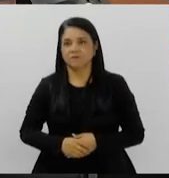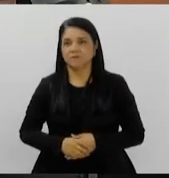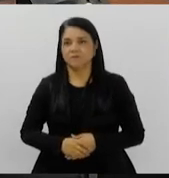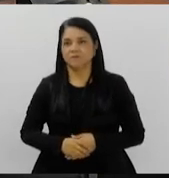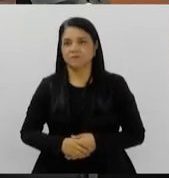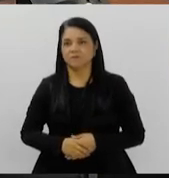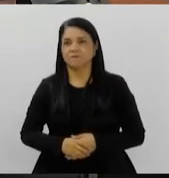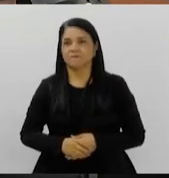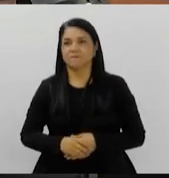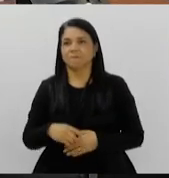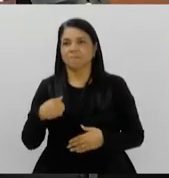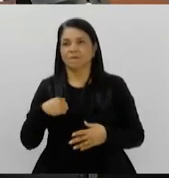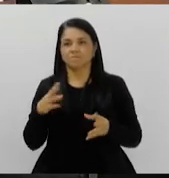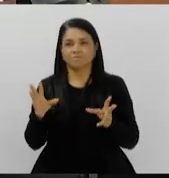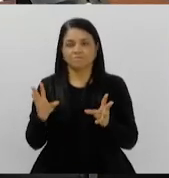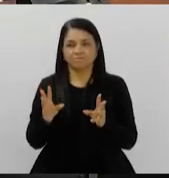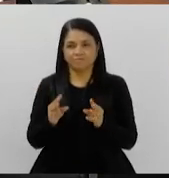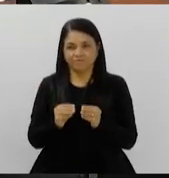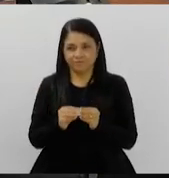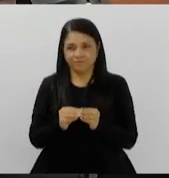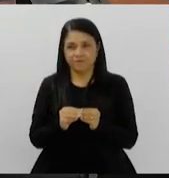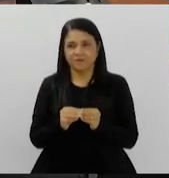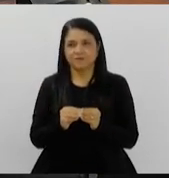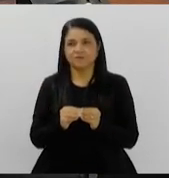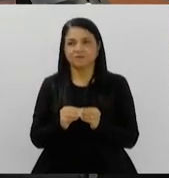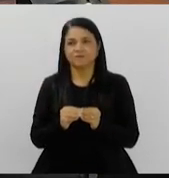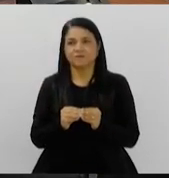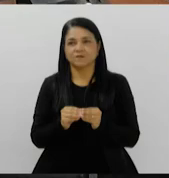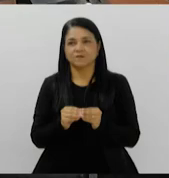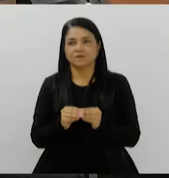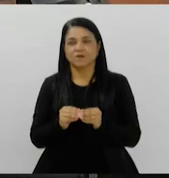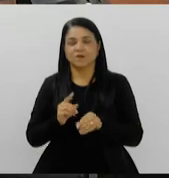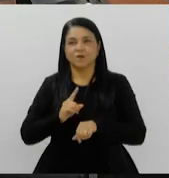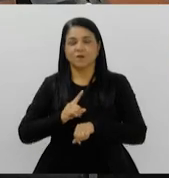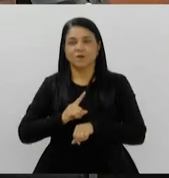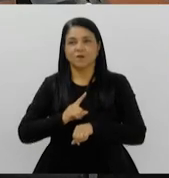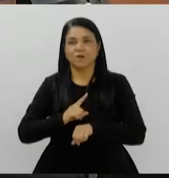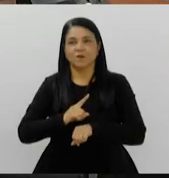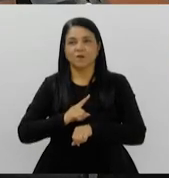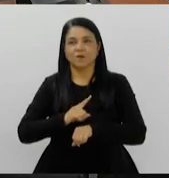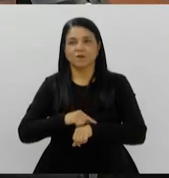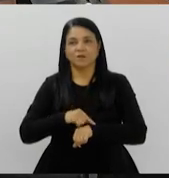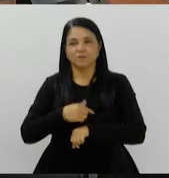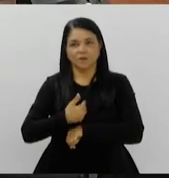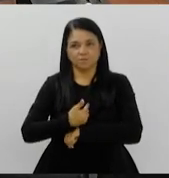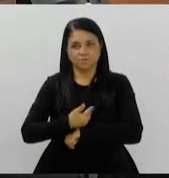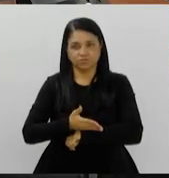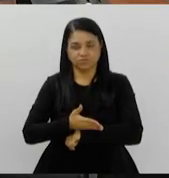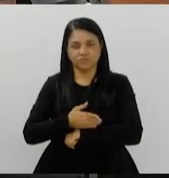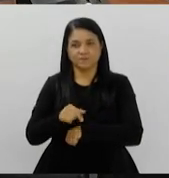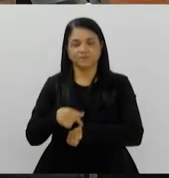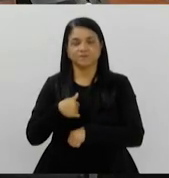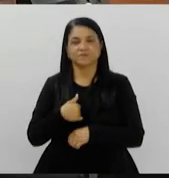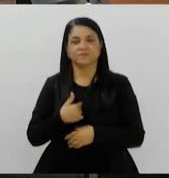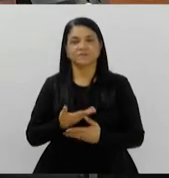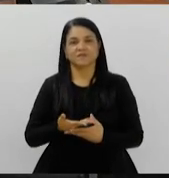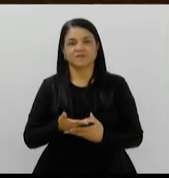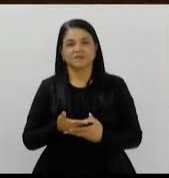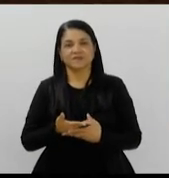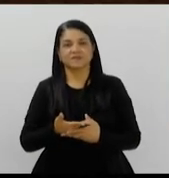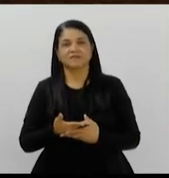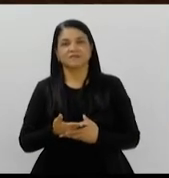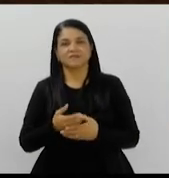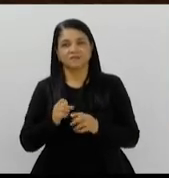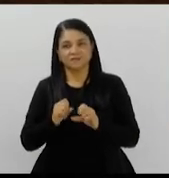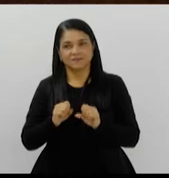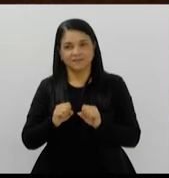Muito brevemente, deputada Marina. Só pediria brevidade, porque o tempo da deputada Marina está esgotando. A sua